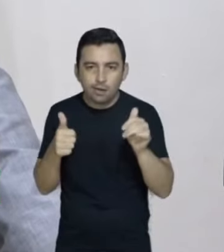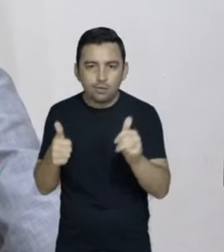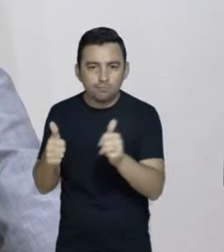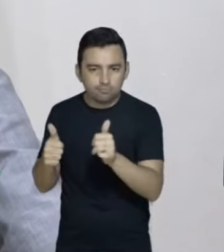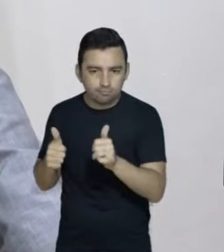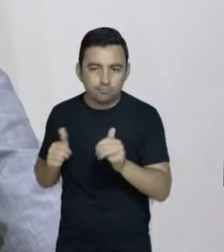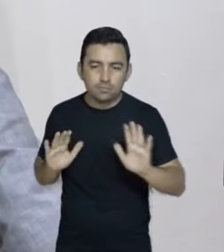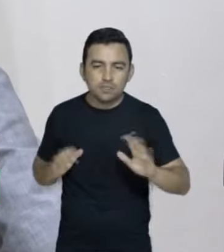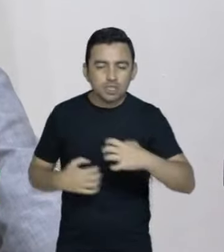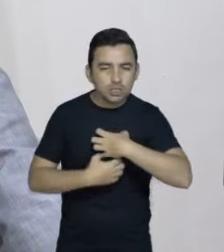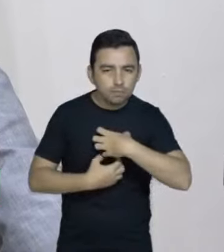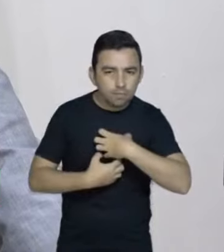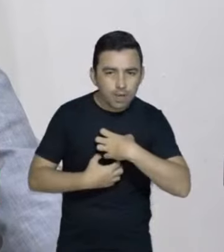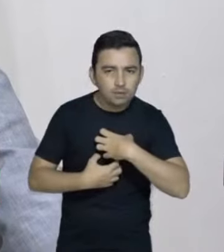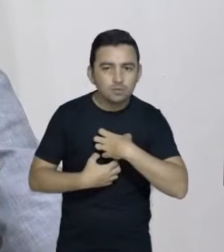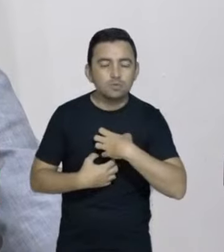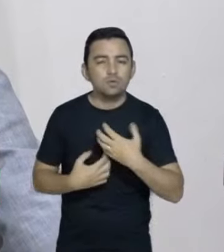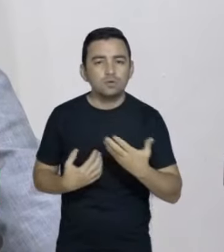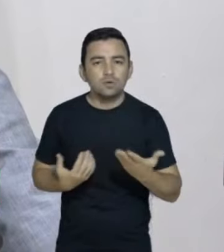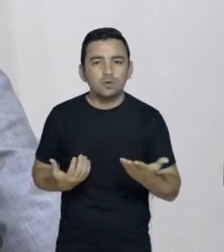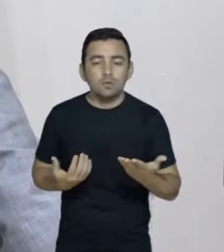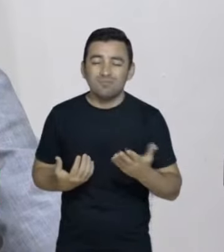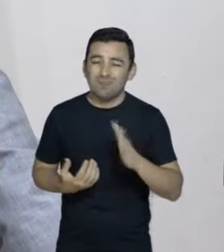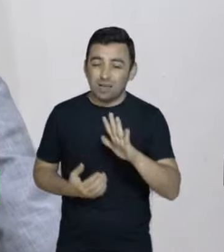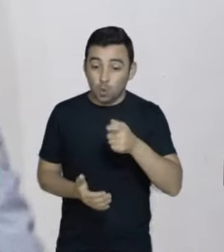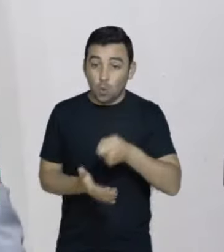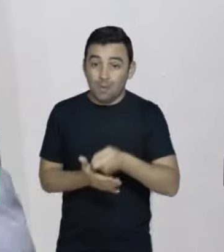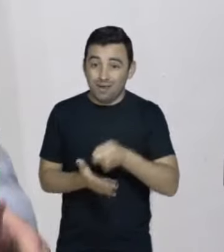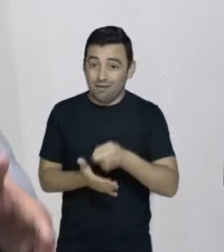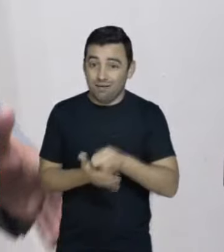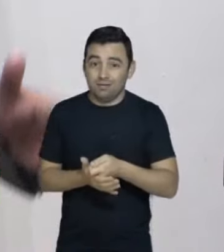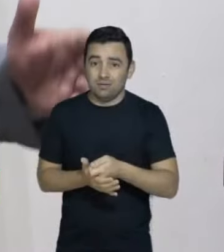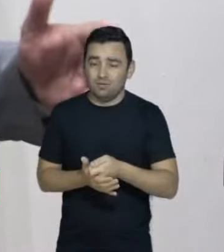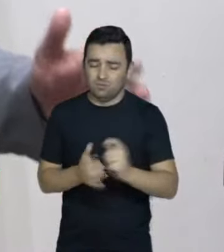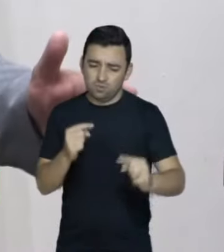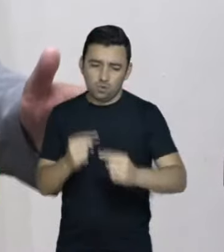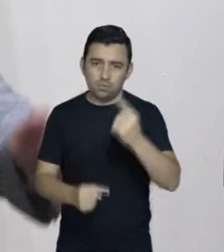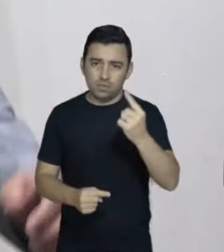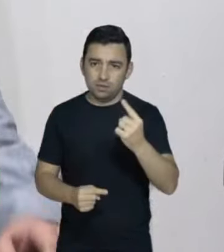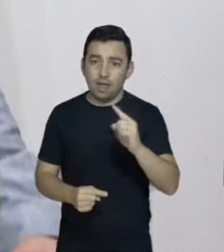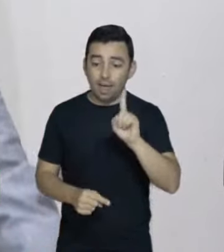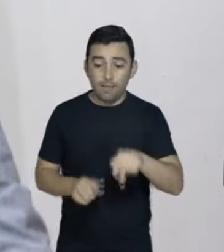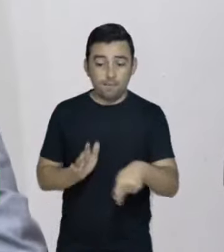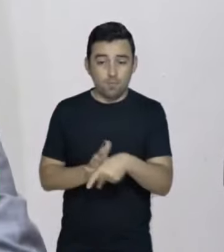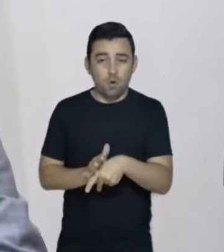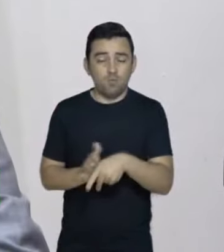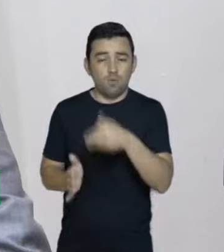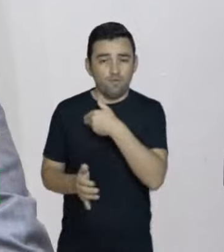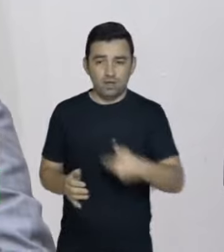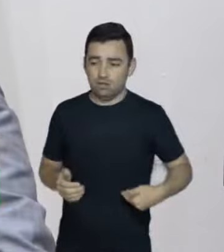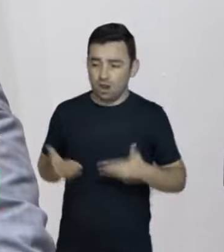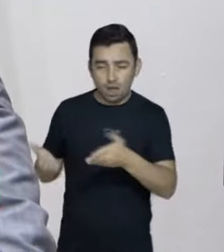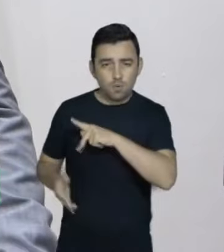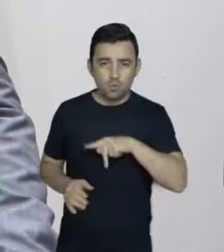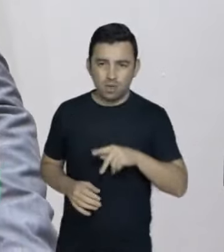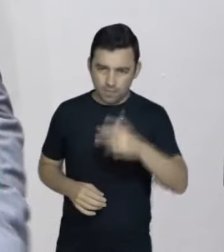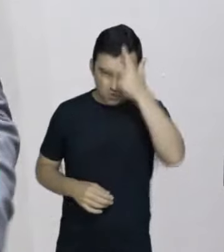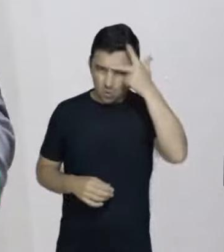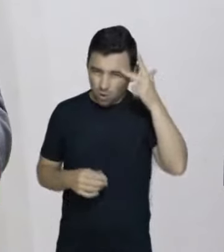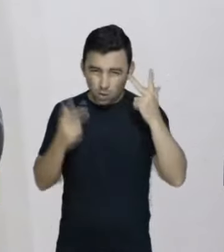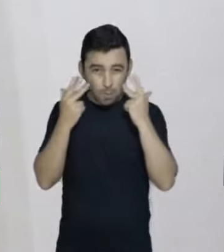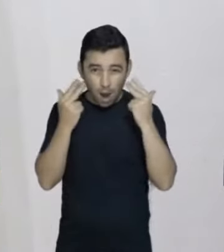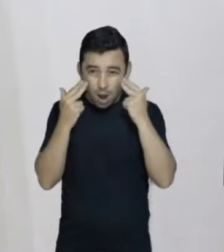cristão, mas não é obrigação. Obrigação é do ente público. O cidadão comum, ele